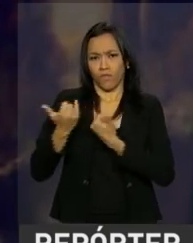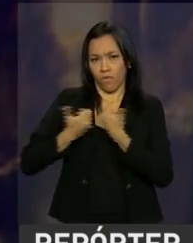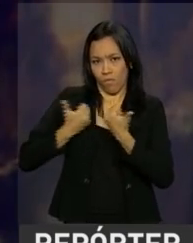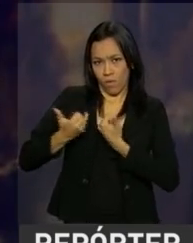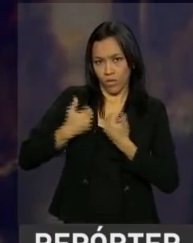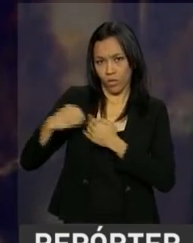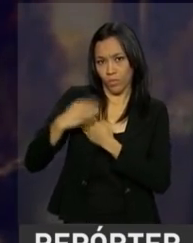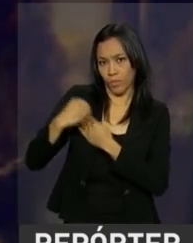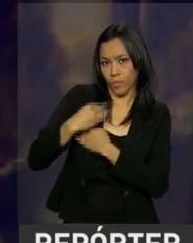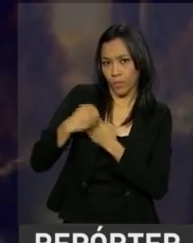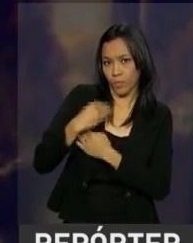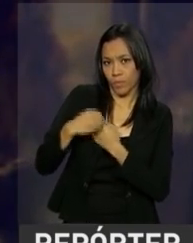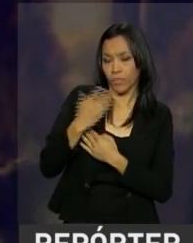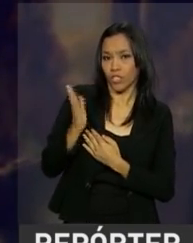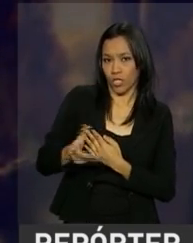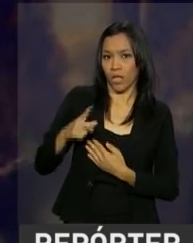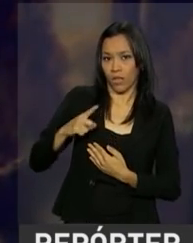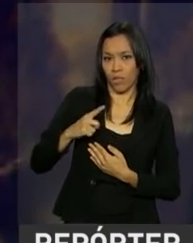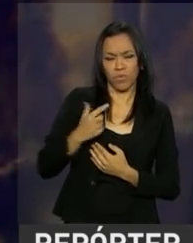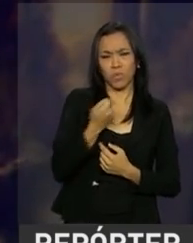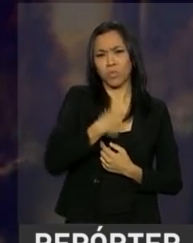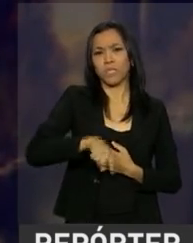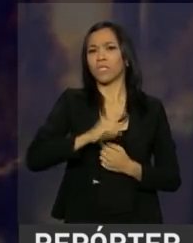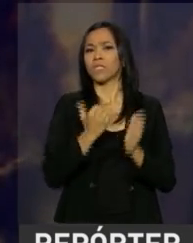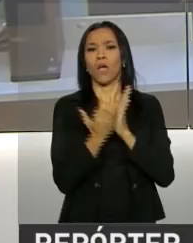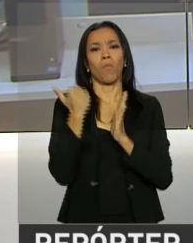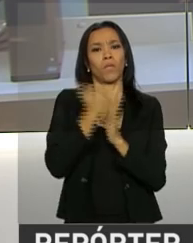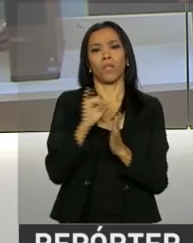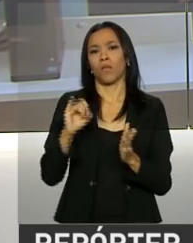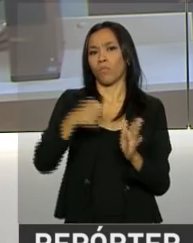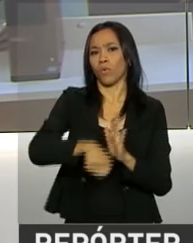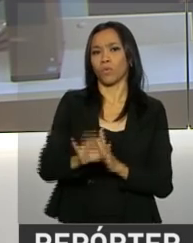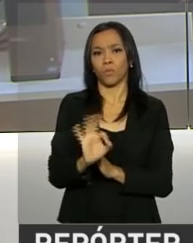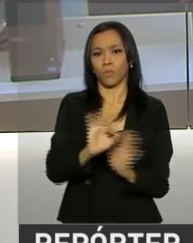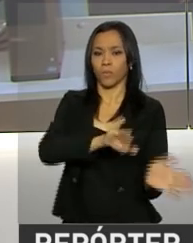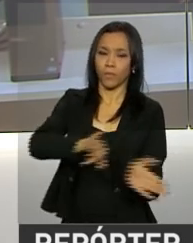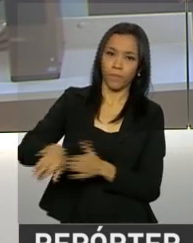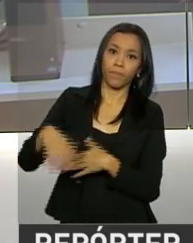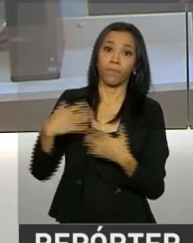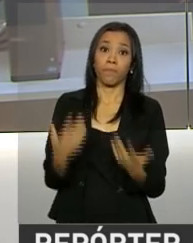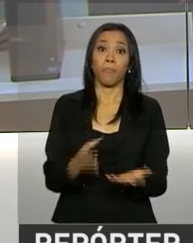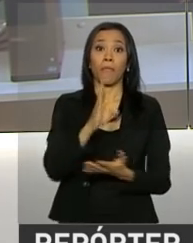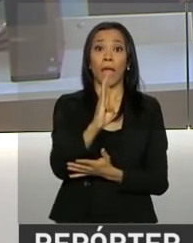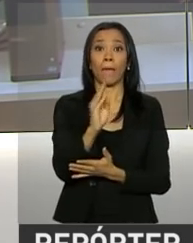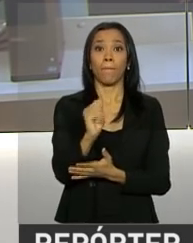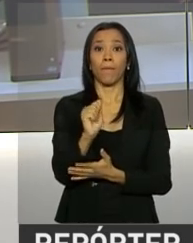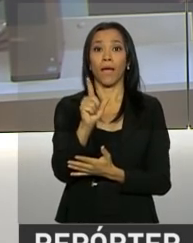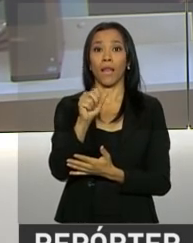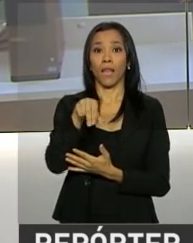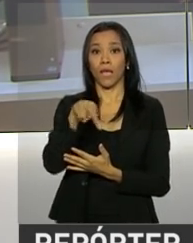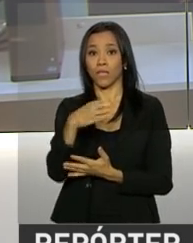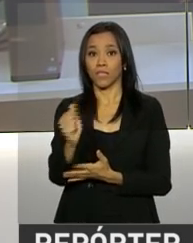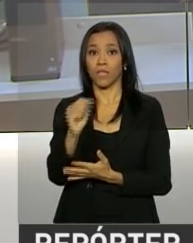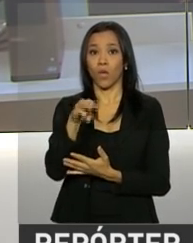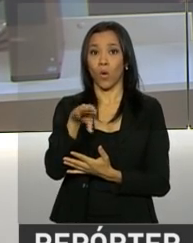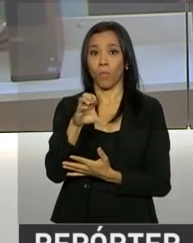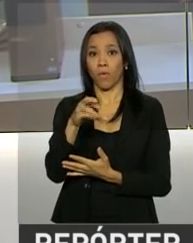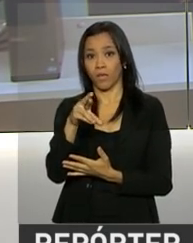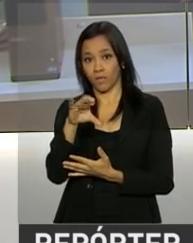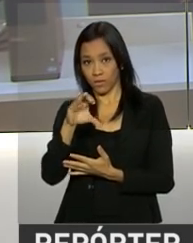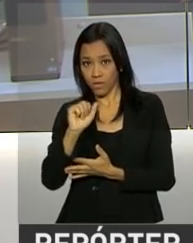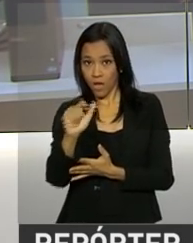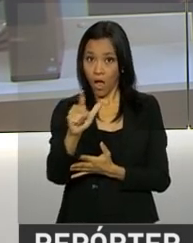agora, não será necessário aumento de impostos. A balança comercial brasileira registrou em agosto mais